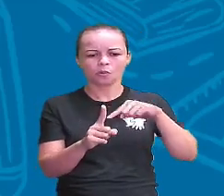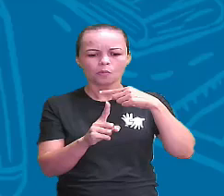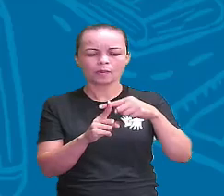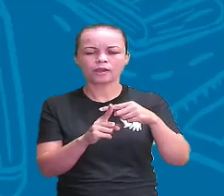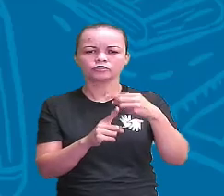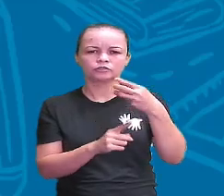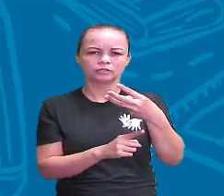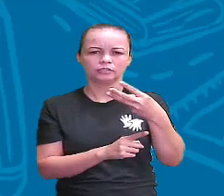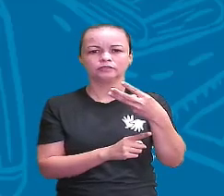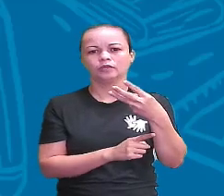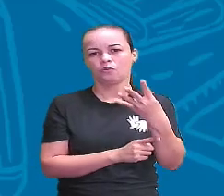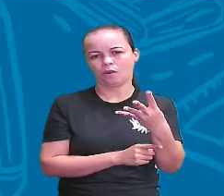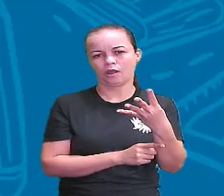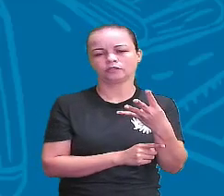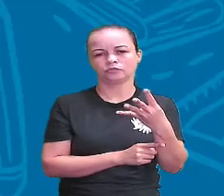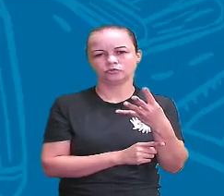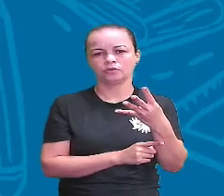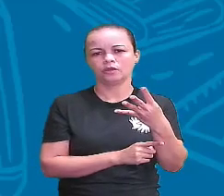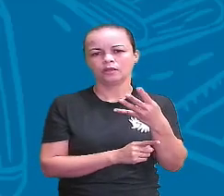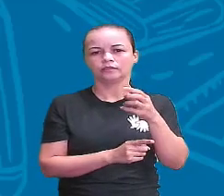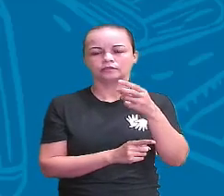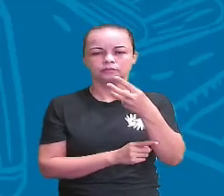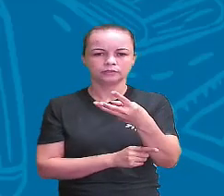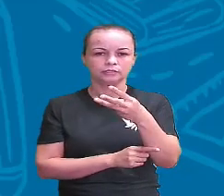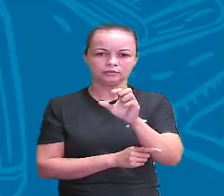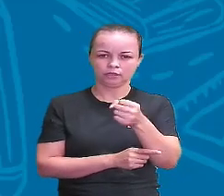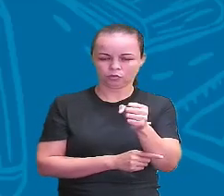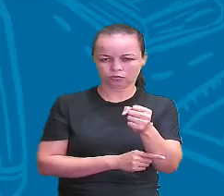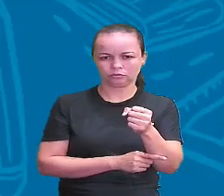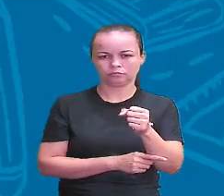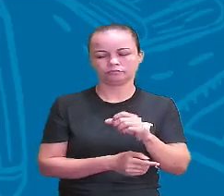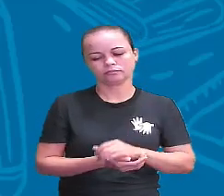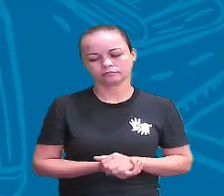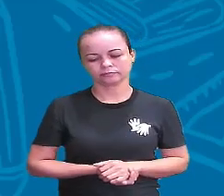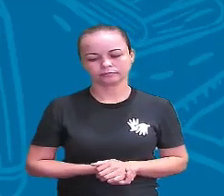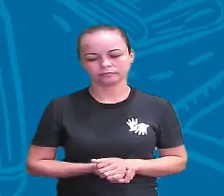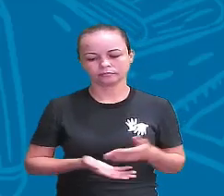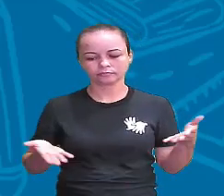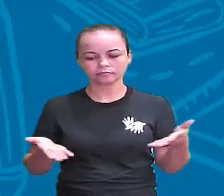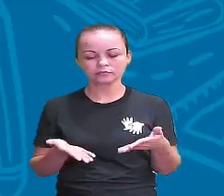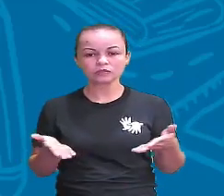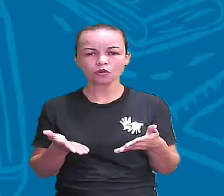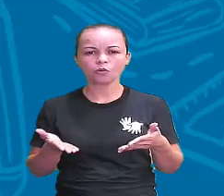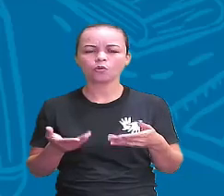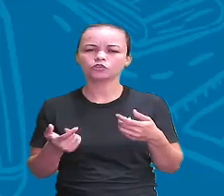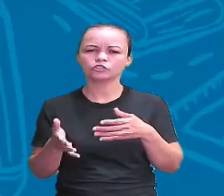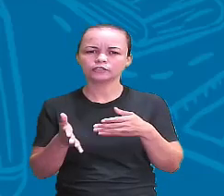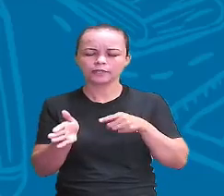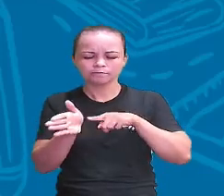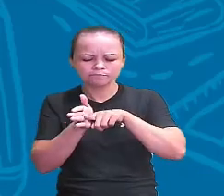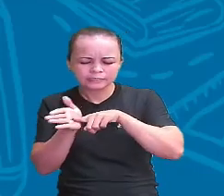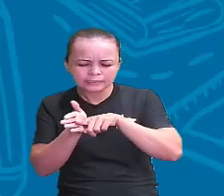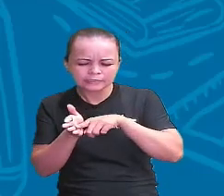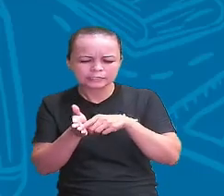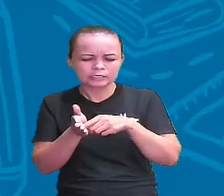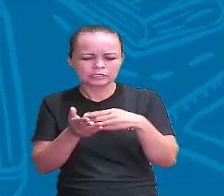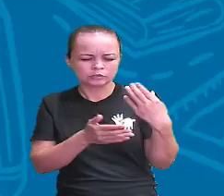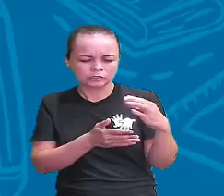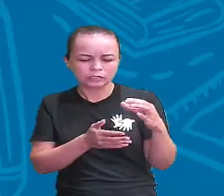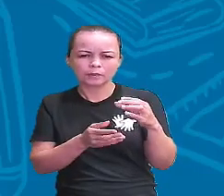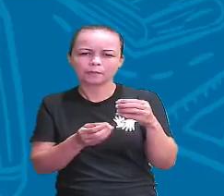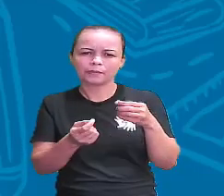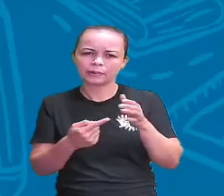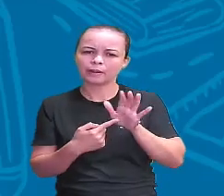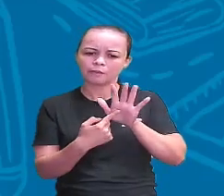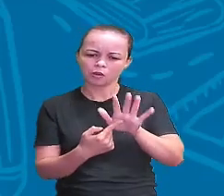os 34, 38 ATP. Embora que, repito, hoje existe uma celeuma científica para determinar